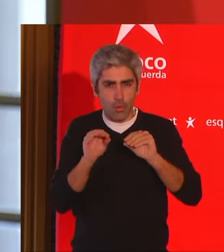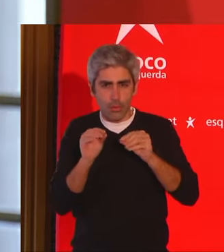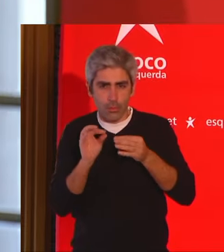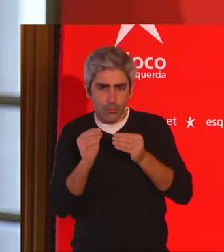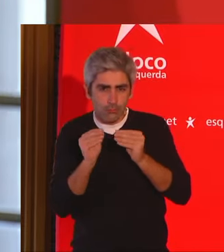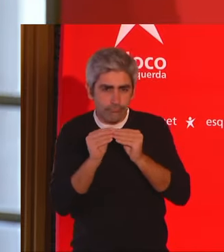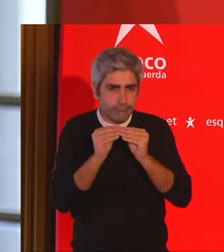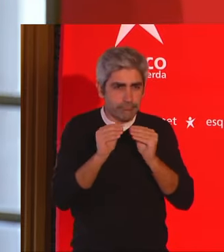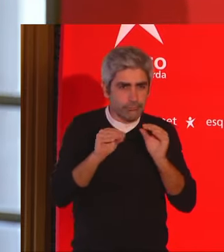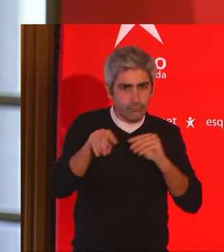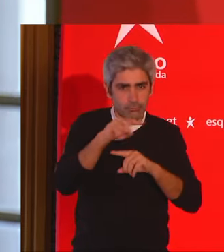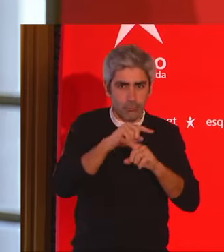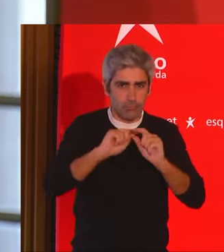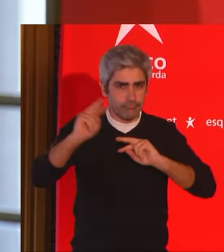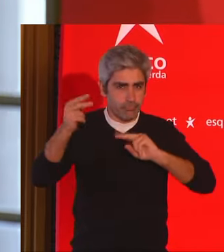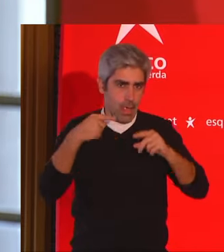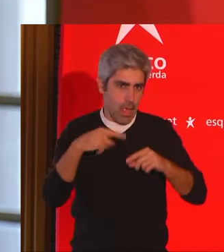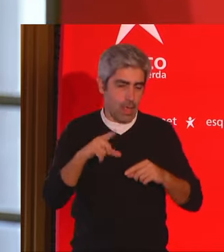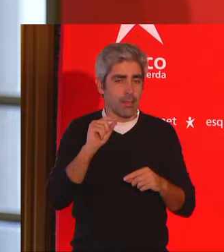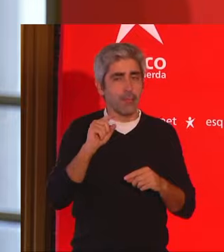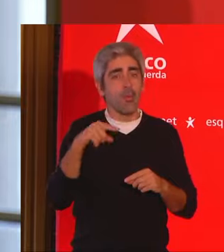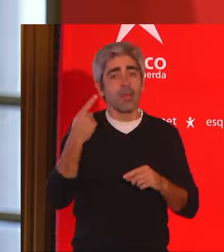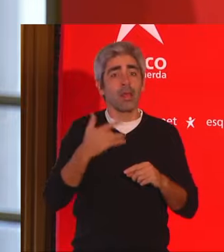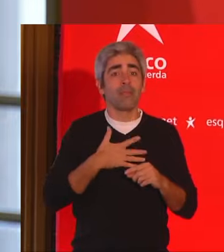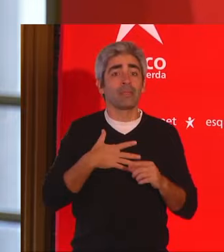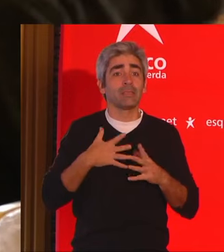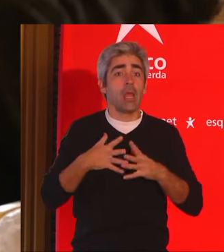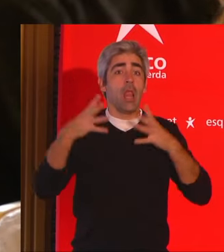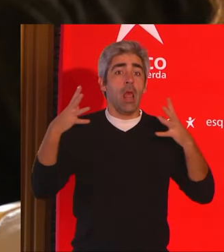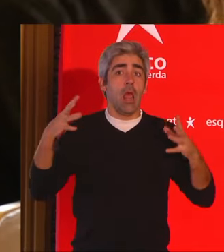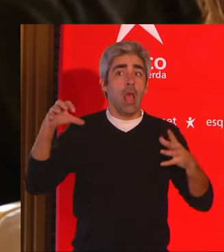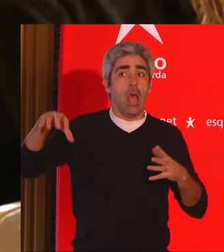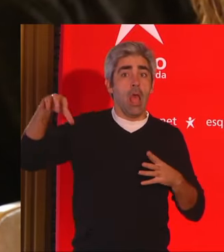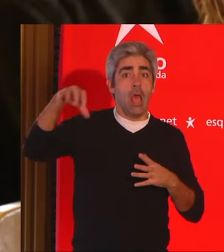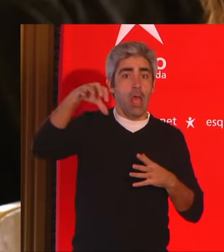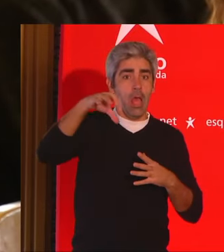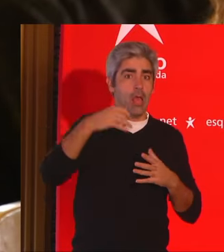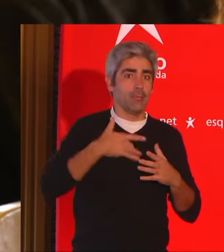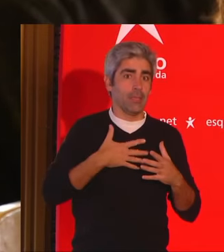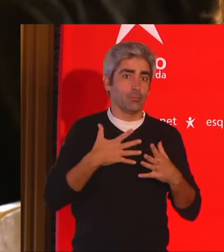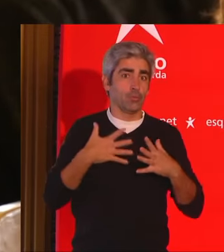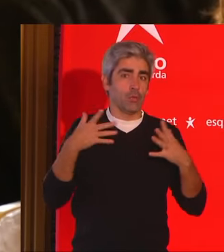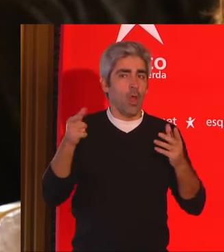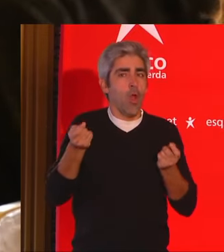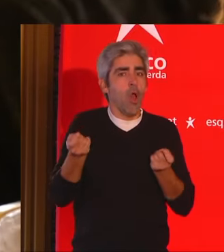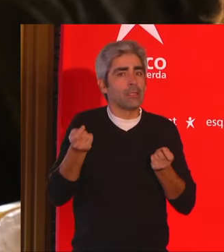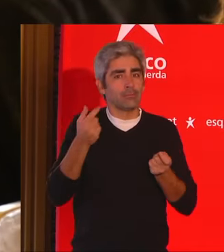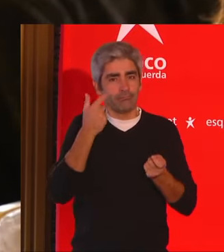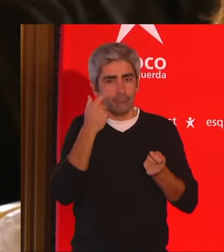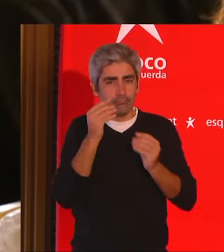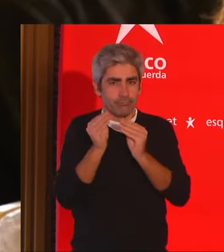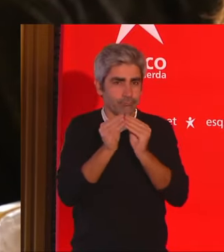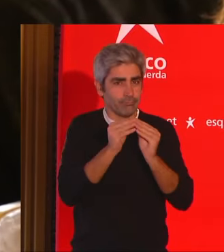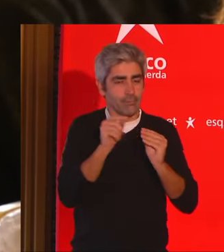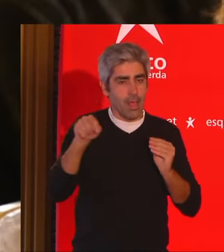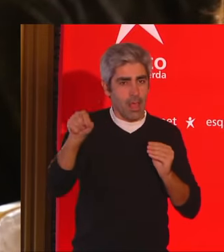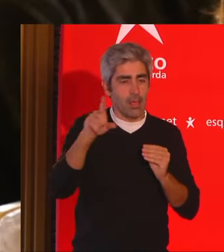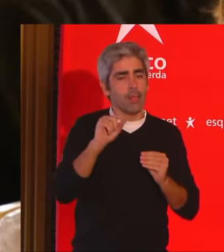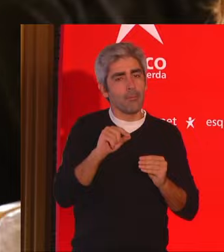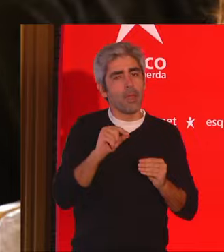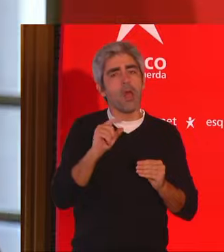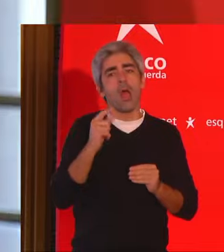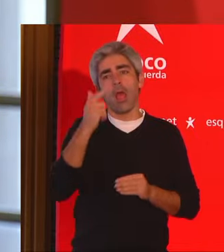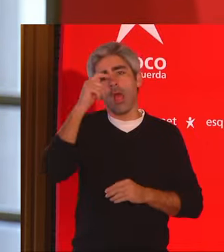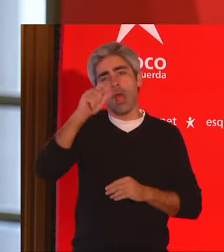há também, além das grandes corporações que organizam isso, das grandes multinacionais que organizam isso, há também os indivíduos